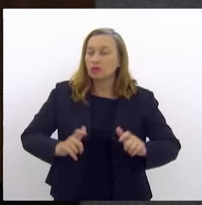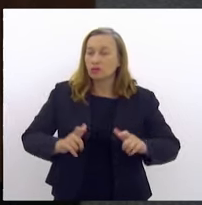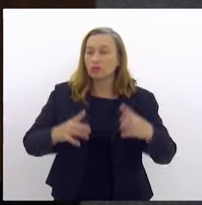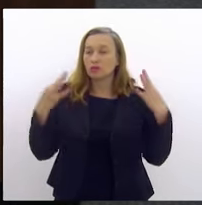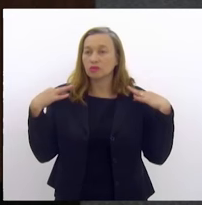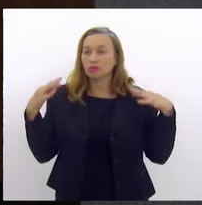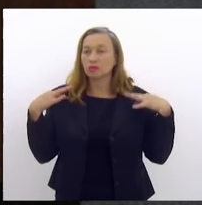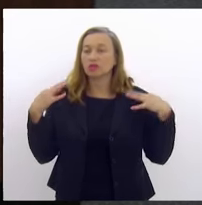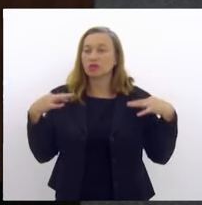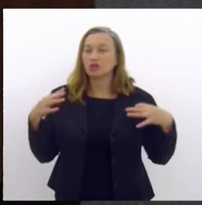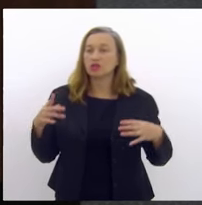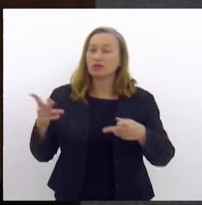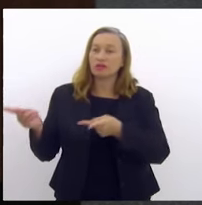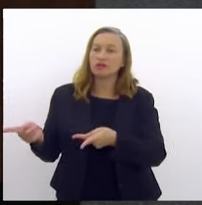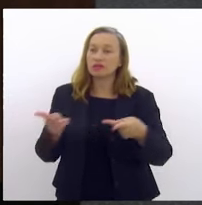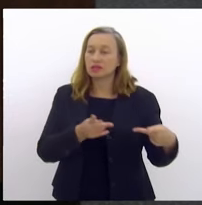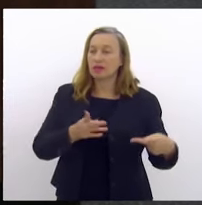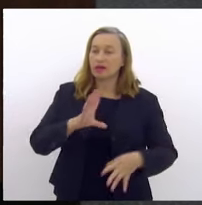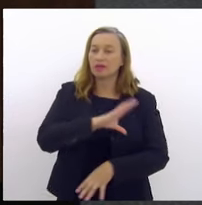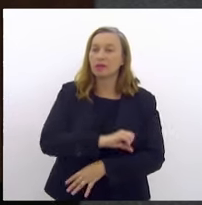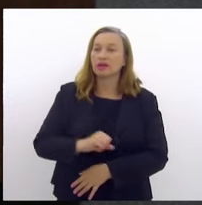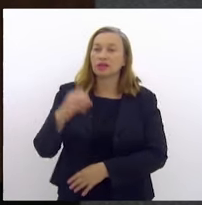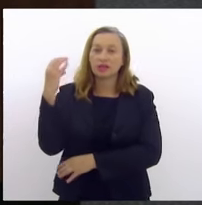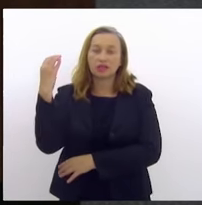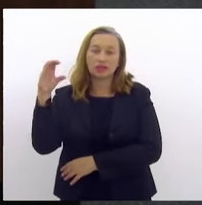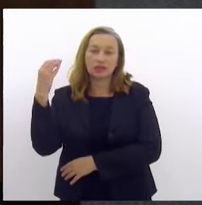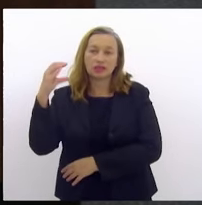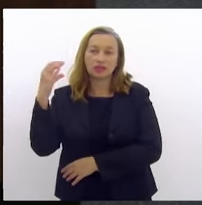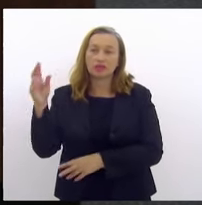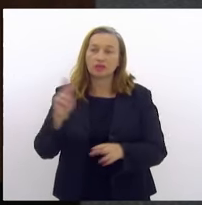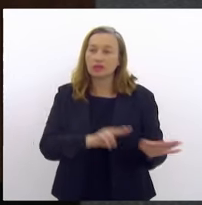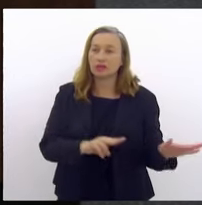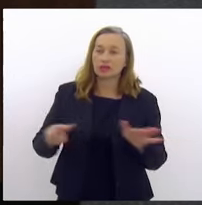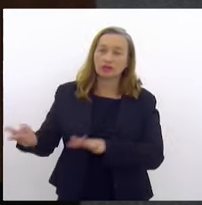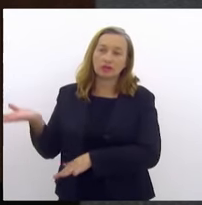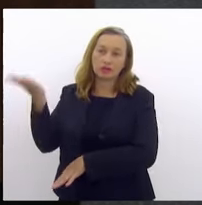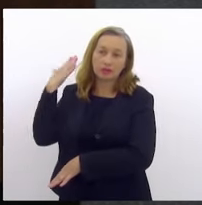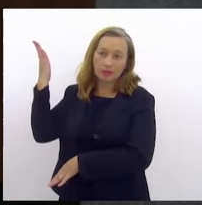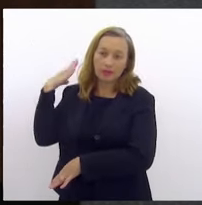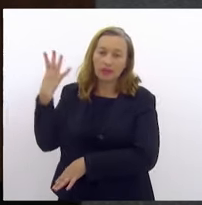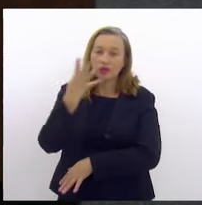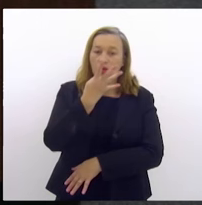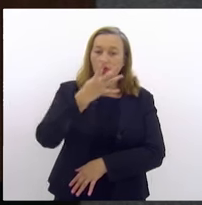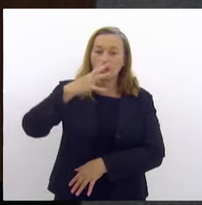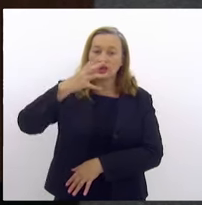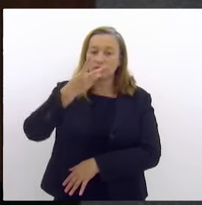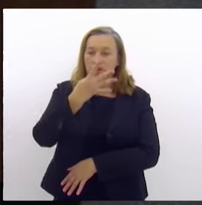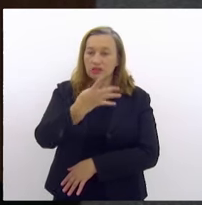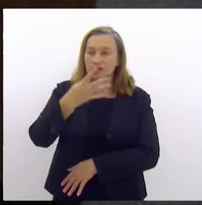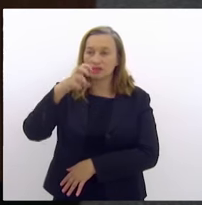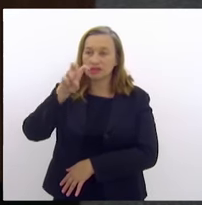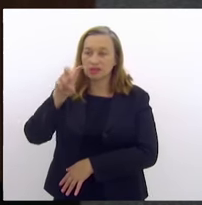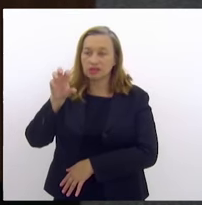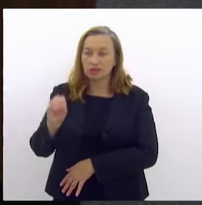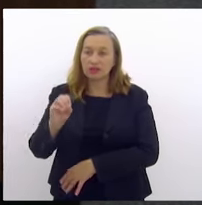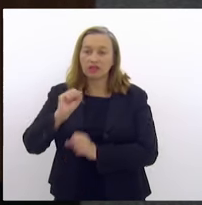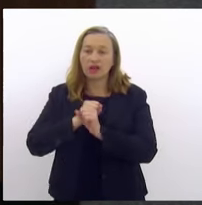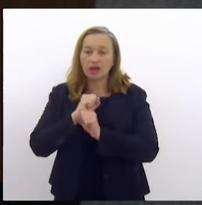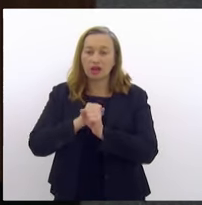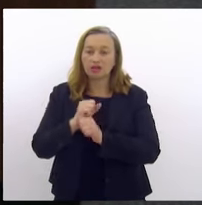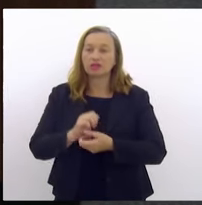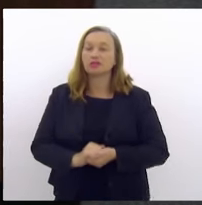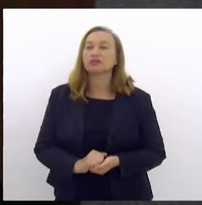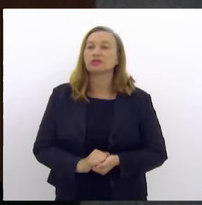a nossa amada Niterói, que na semana passada completou 450 anos